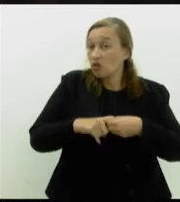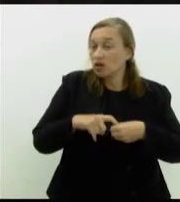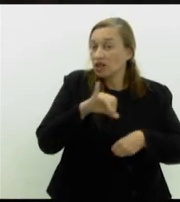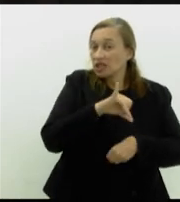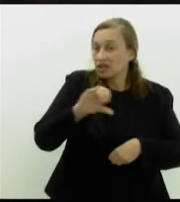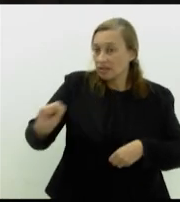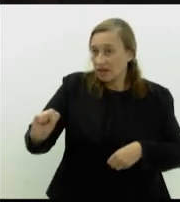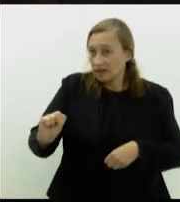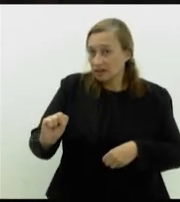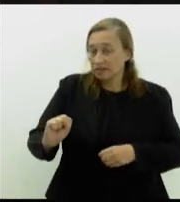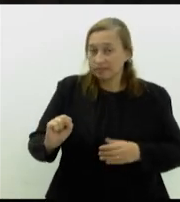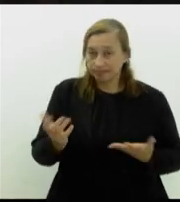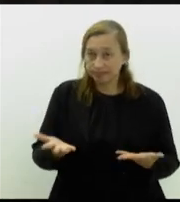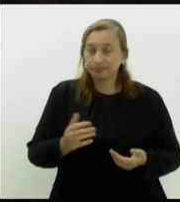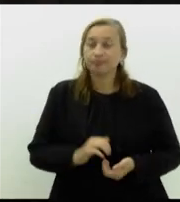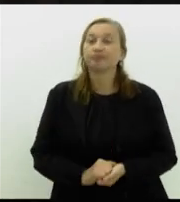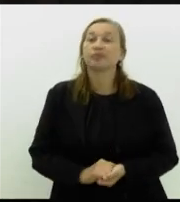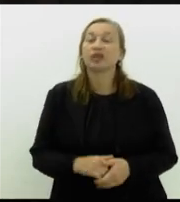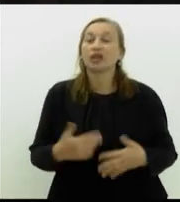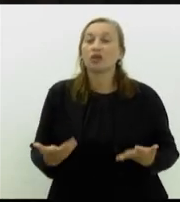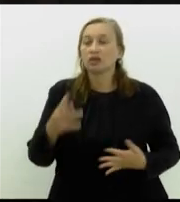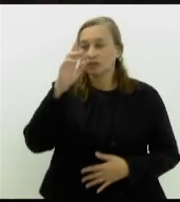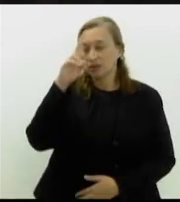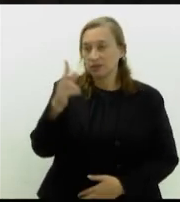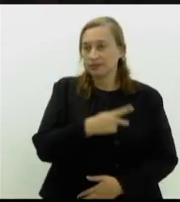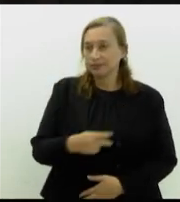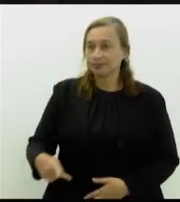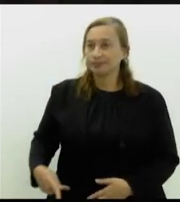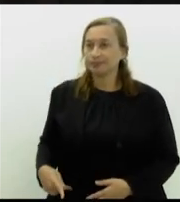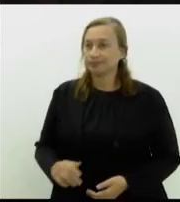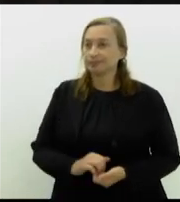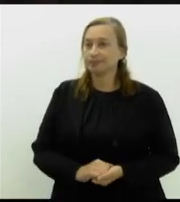ICMS. Dito isso, senhor presidente,